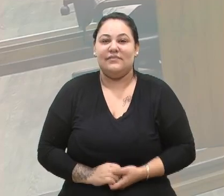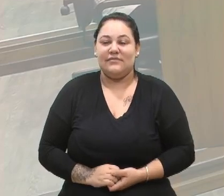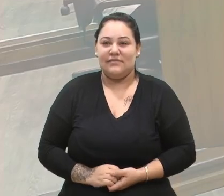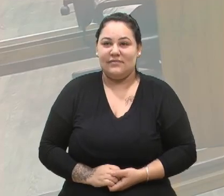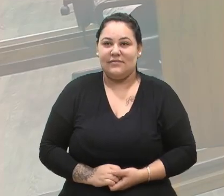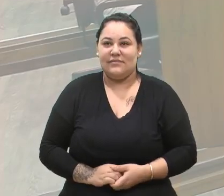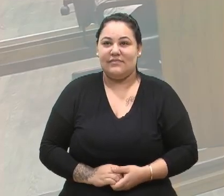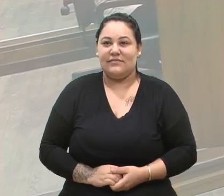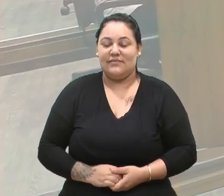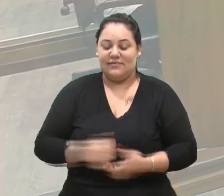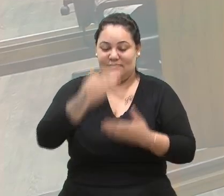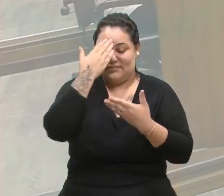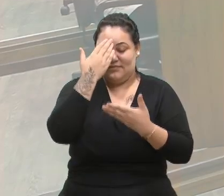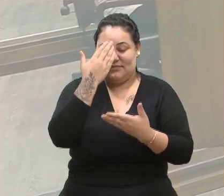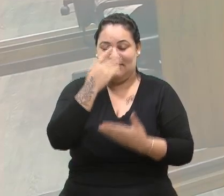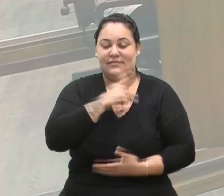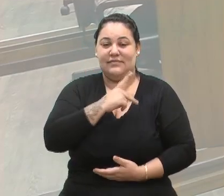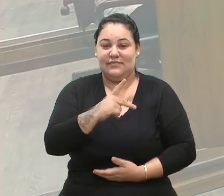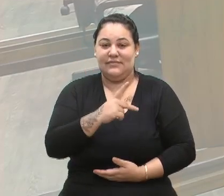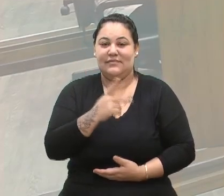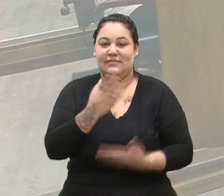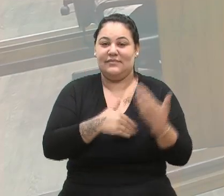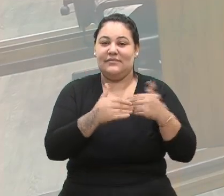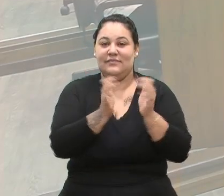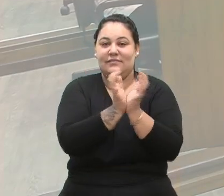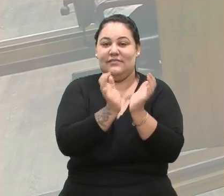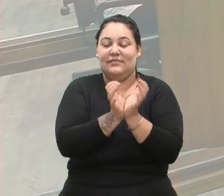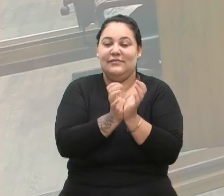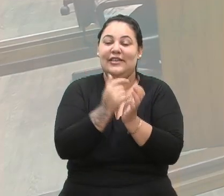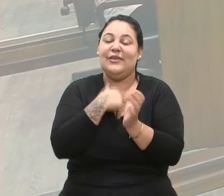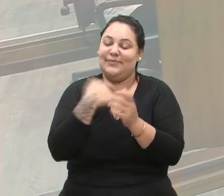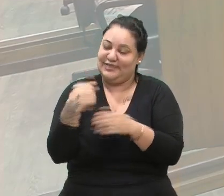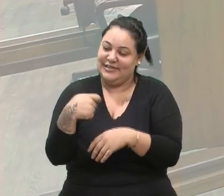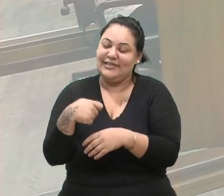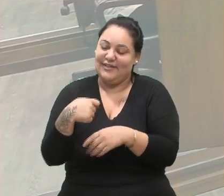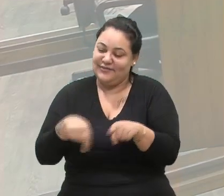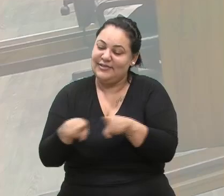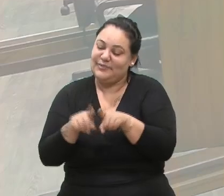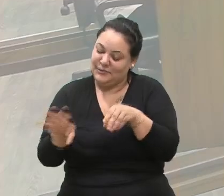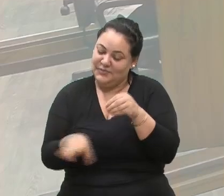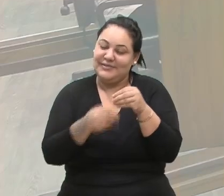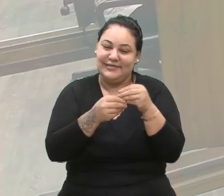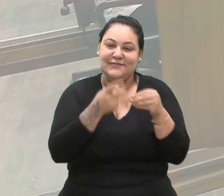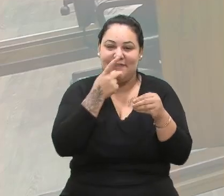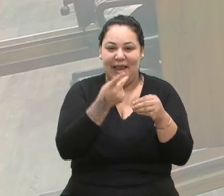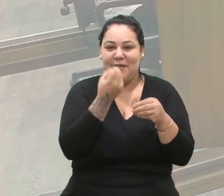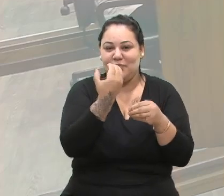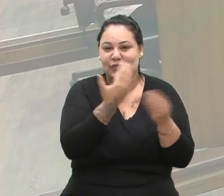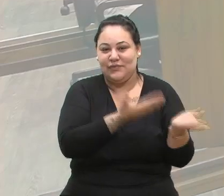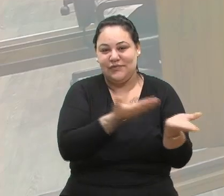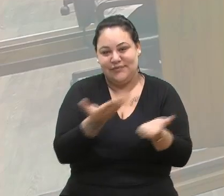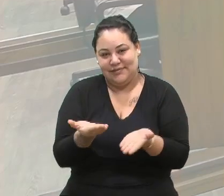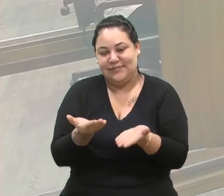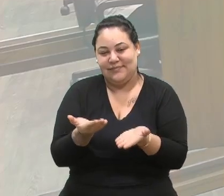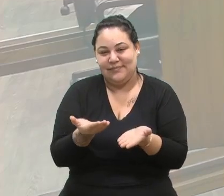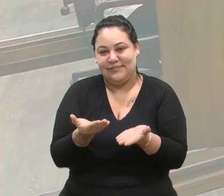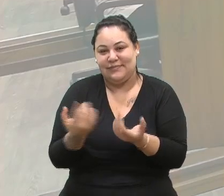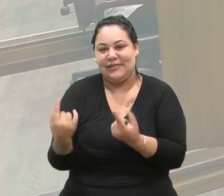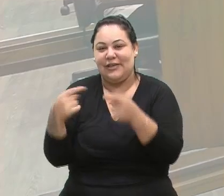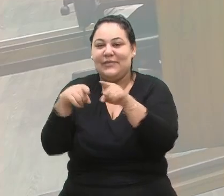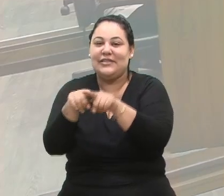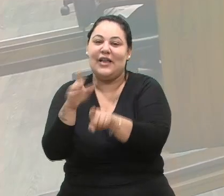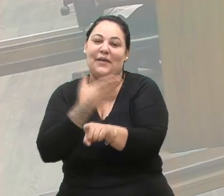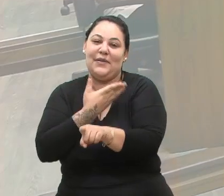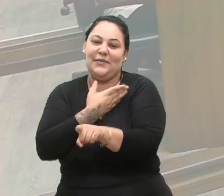presidente, queridos colegas, eu não poderia me furtar em dar as boas-vindas ao parceiro Becker, grande